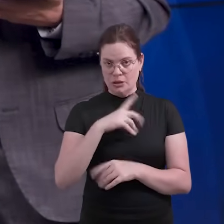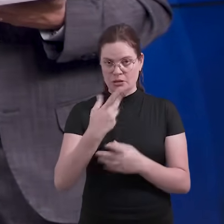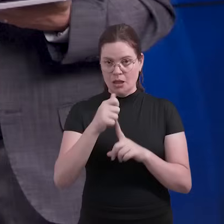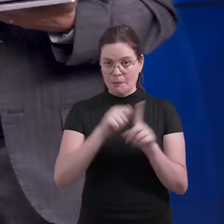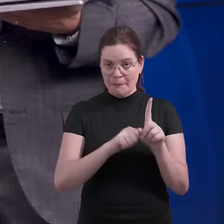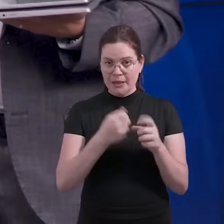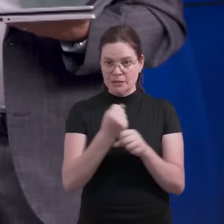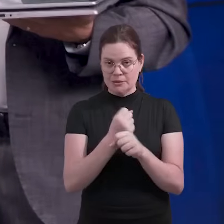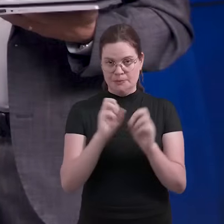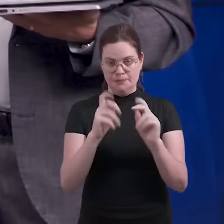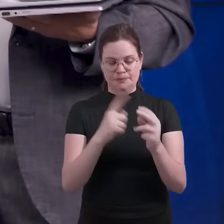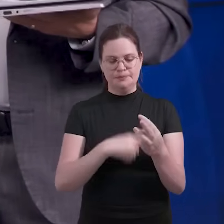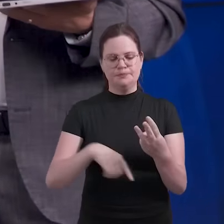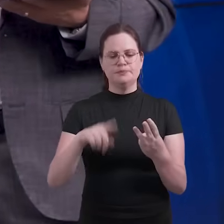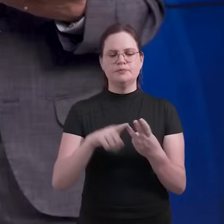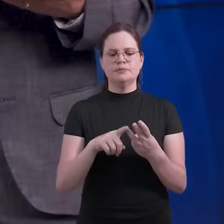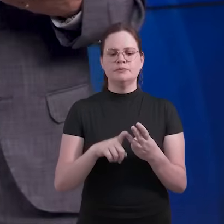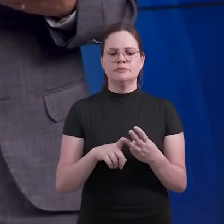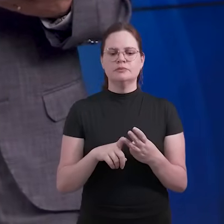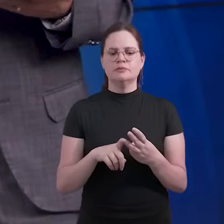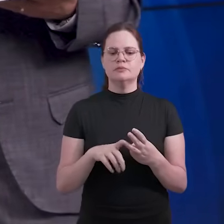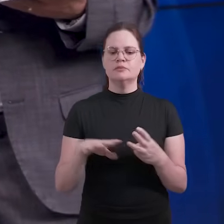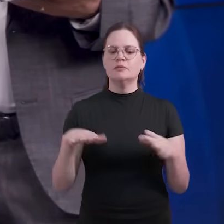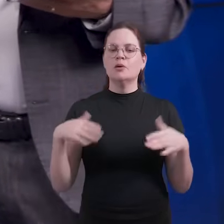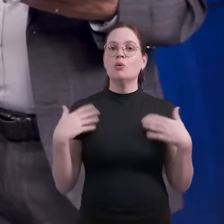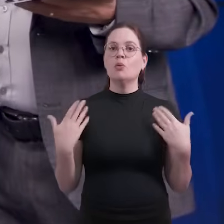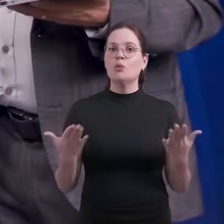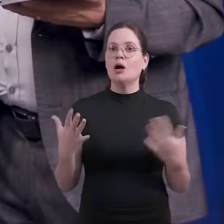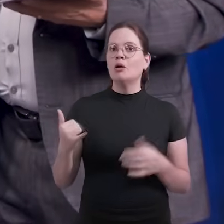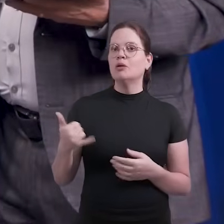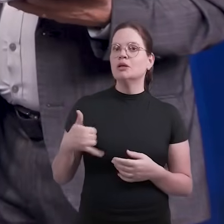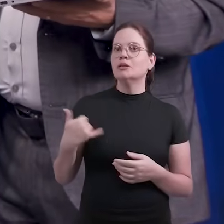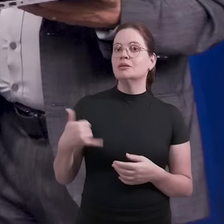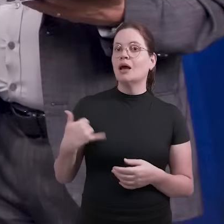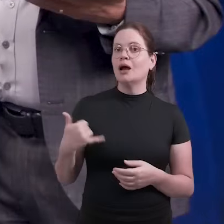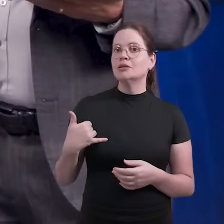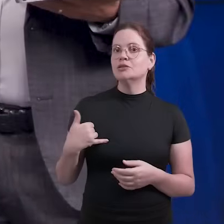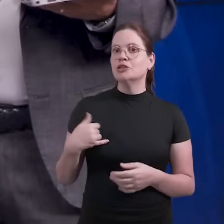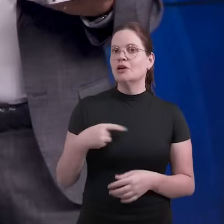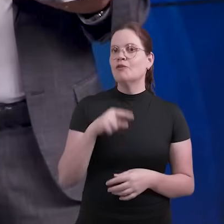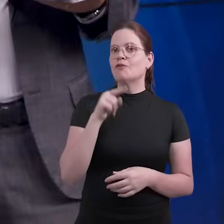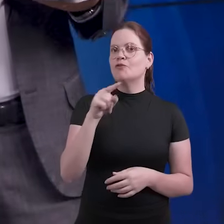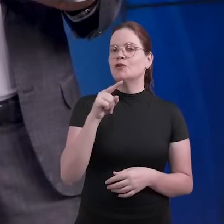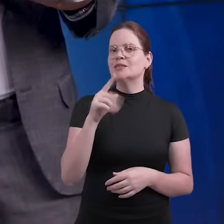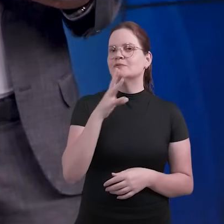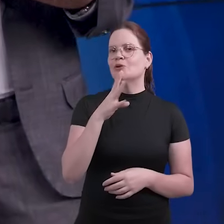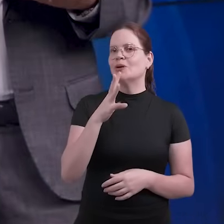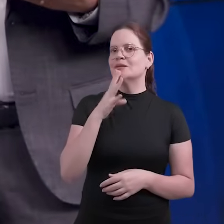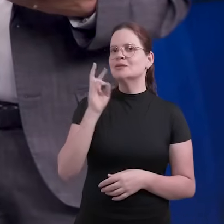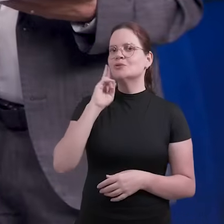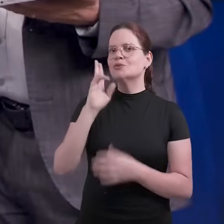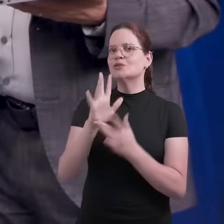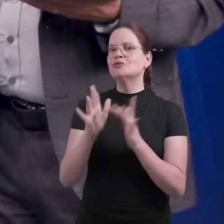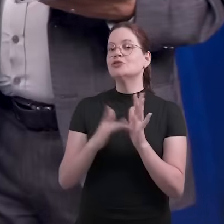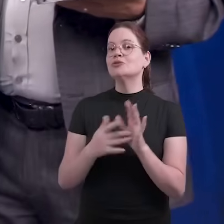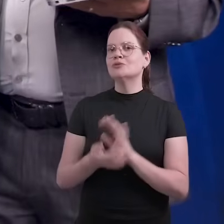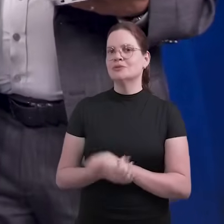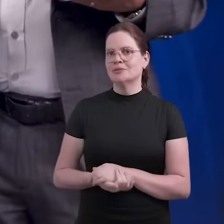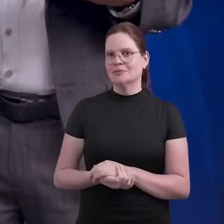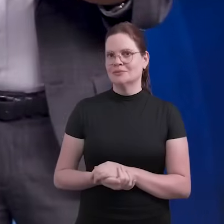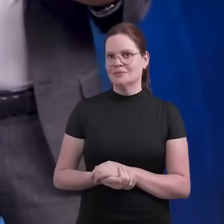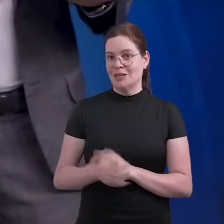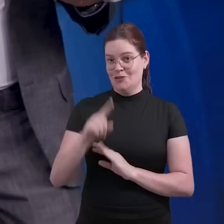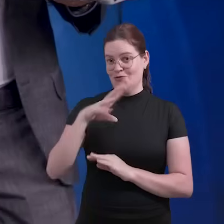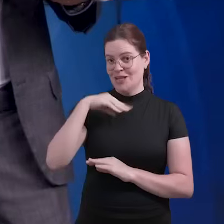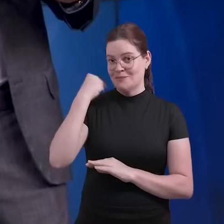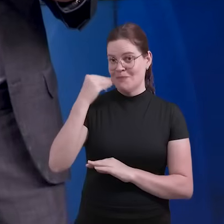Agora veja o que é interessante. Com que idade você estava quando teve o seu encontro com Jesus?